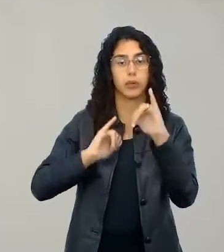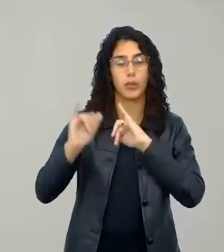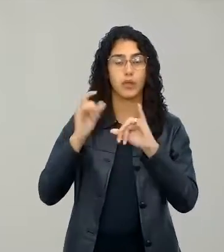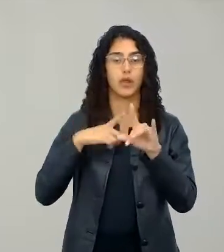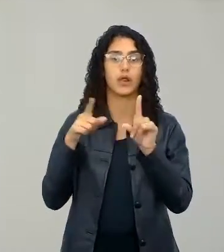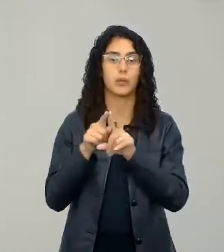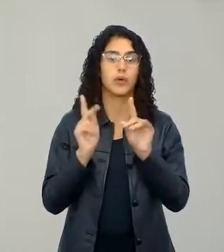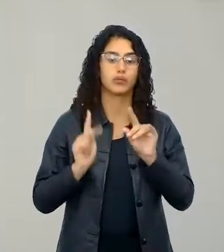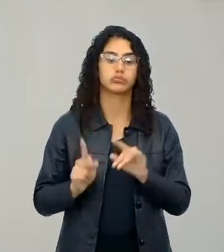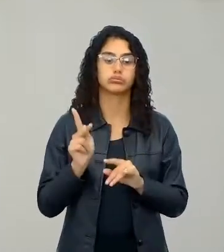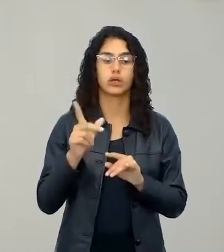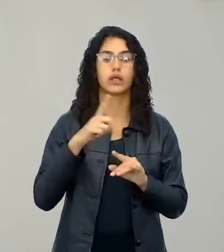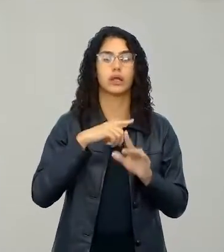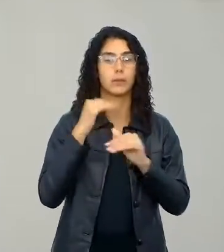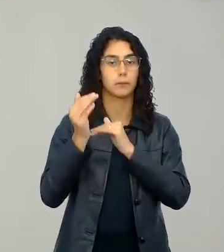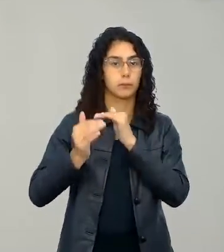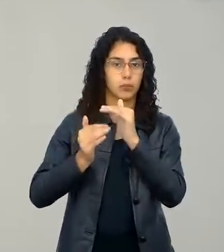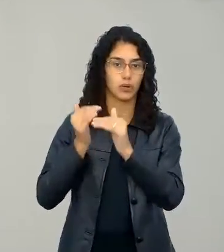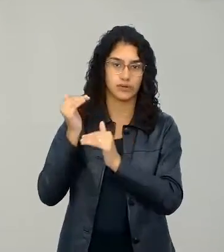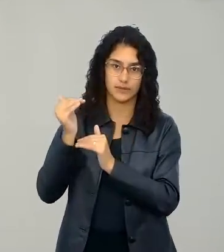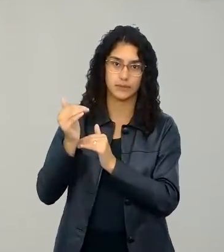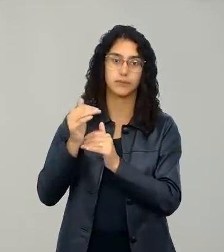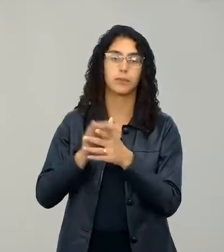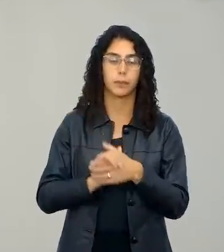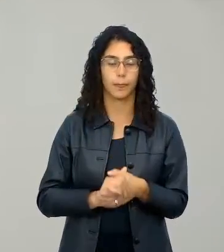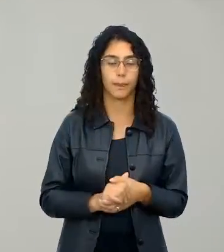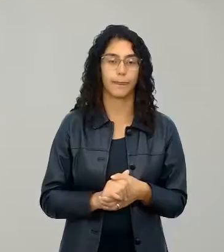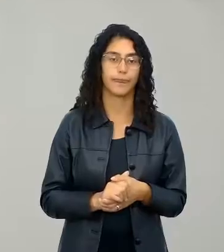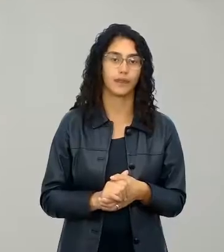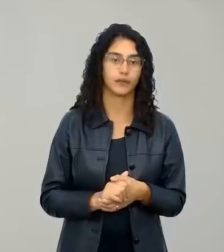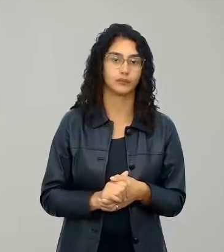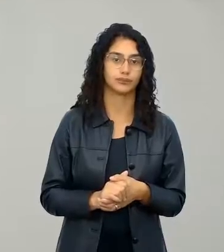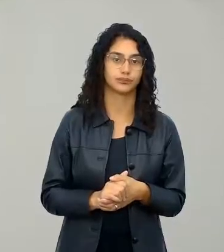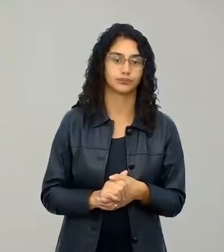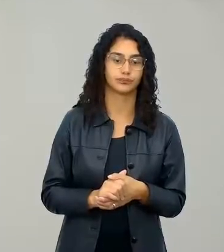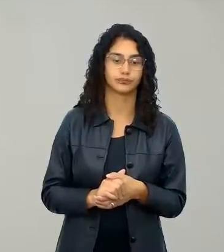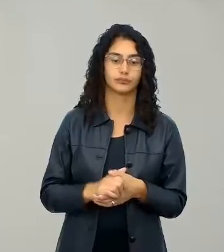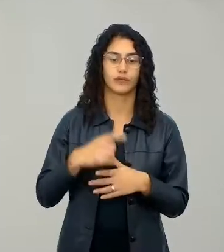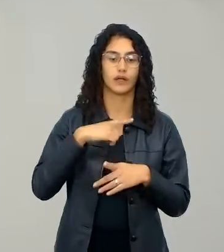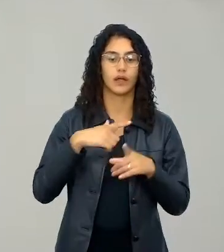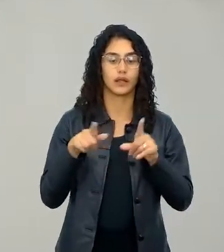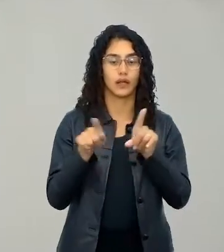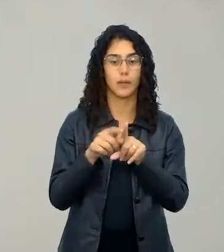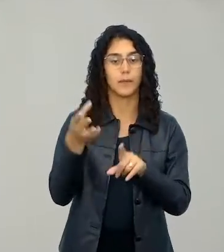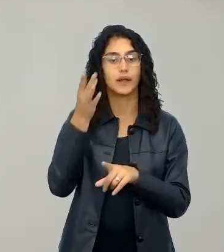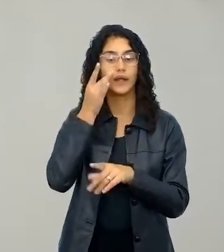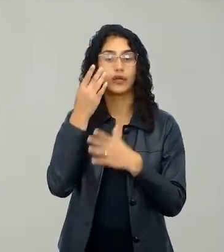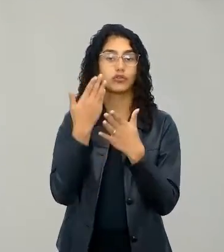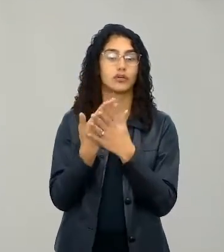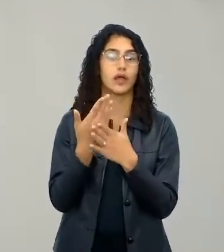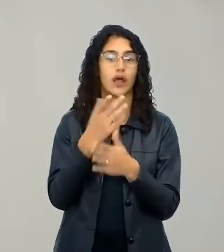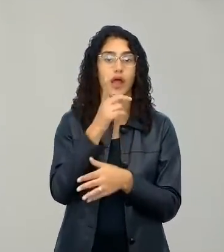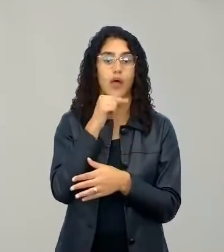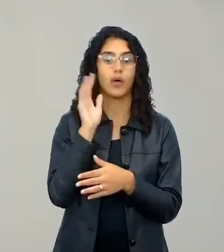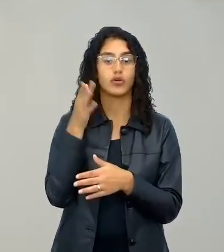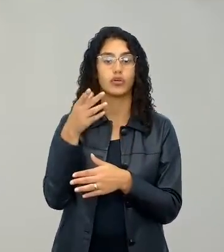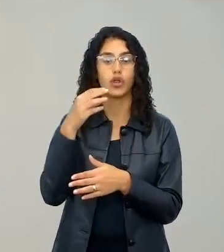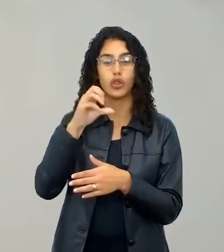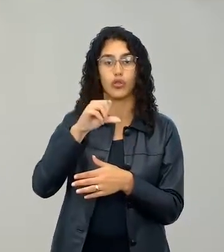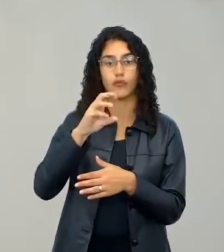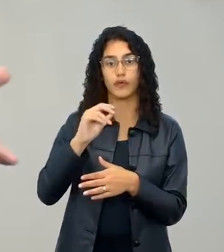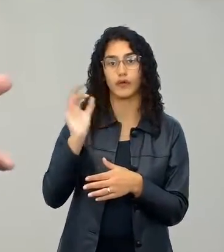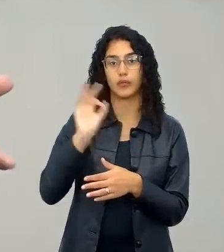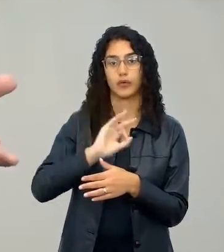ali continuidade de processar aquelas substâncias que estão presentes naquela água, já mais de 90%